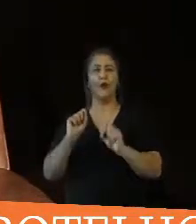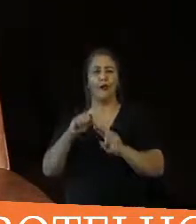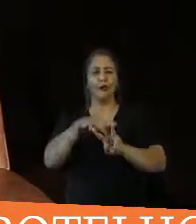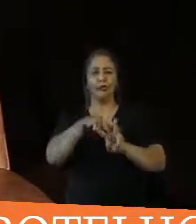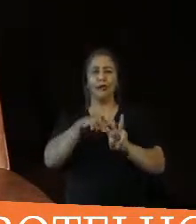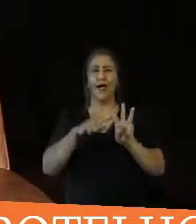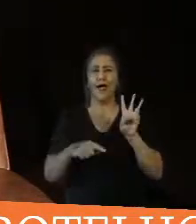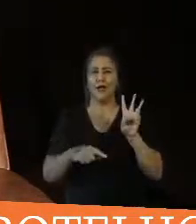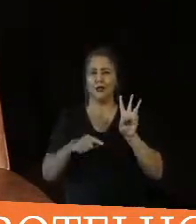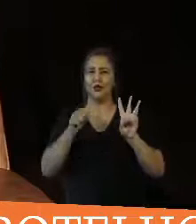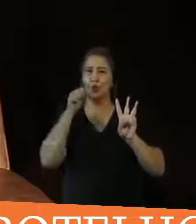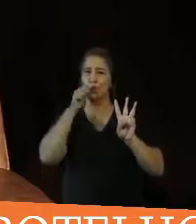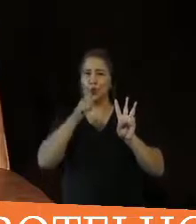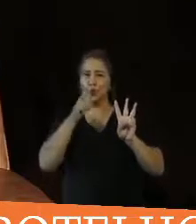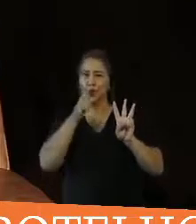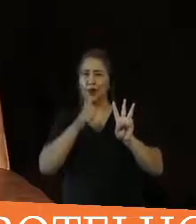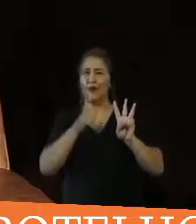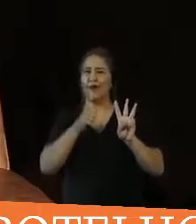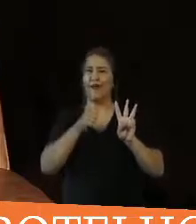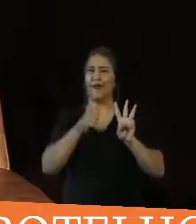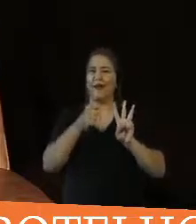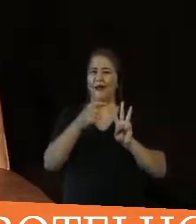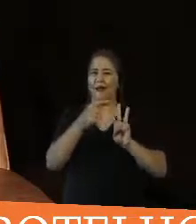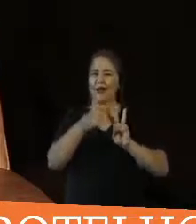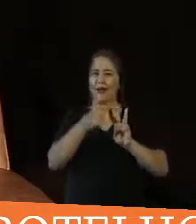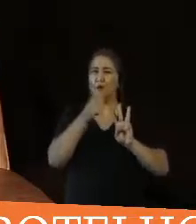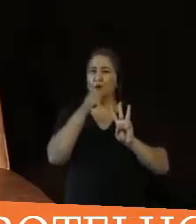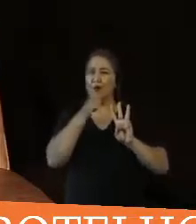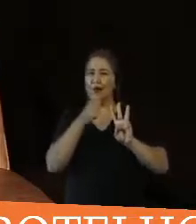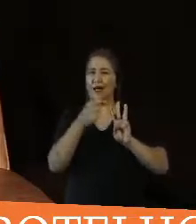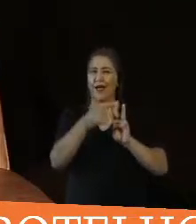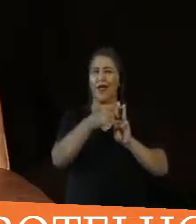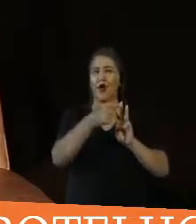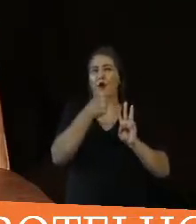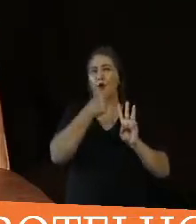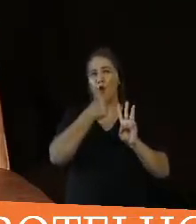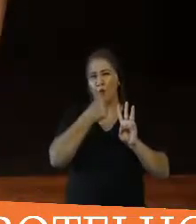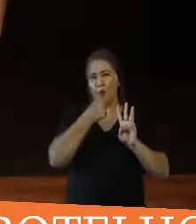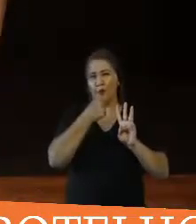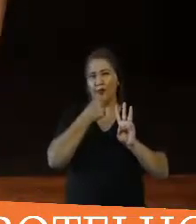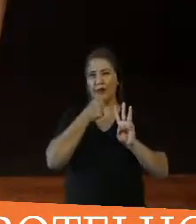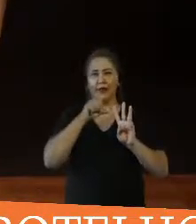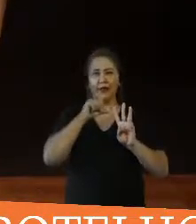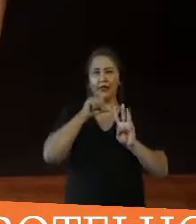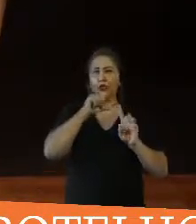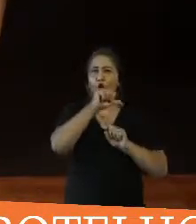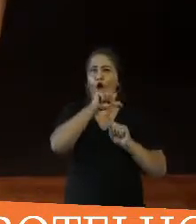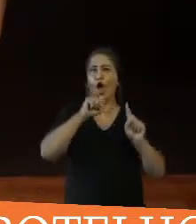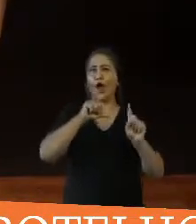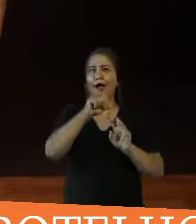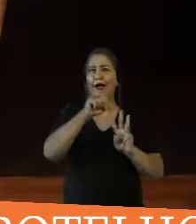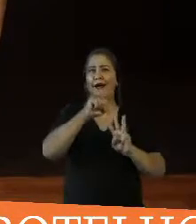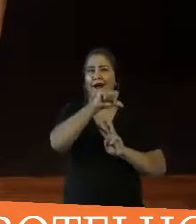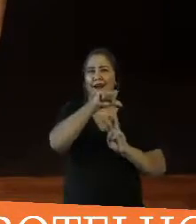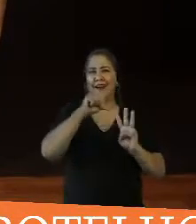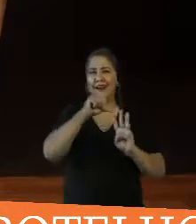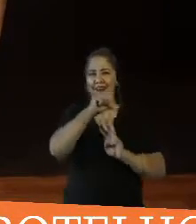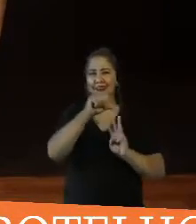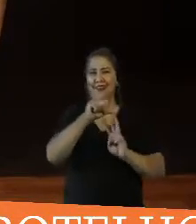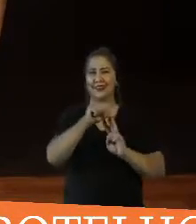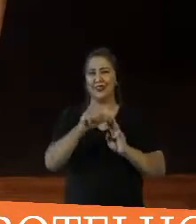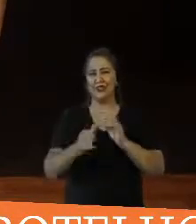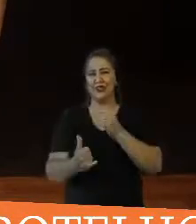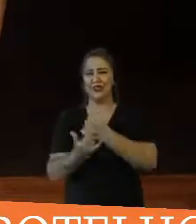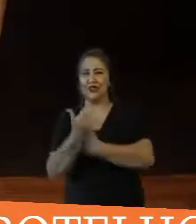marido, na verdade, se torna um amante, e quem é um amante se torna um marido, é uma inversão. Então, toda a narrativa,